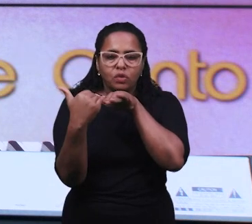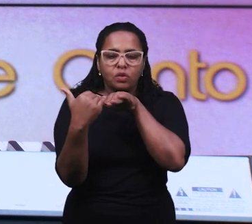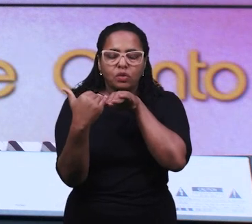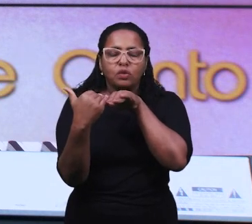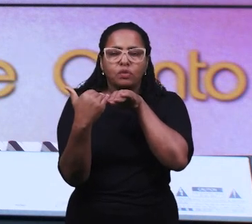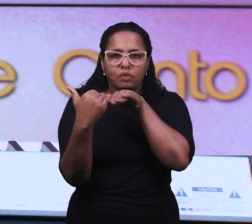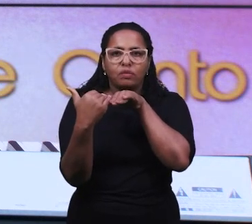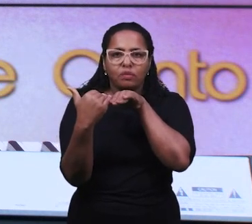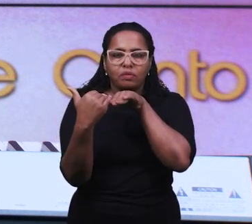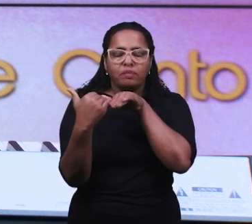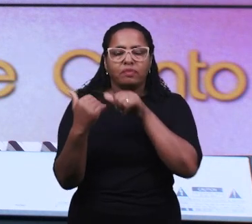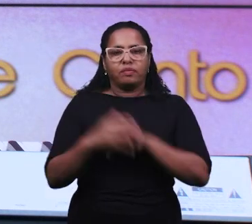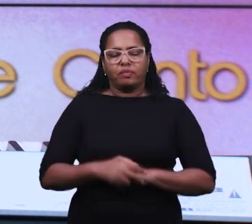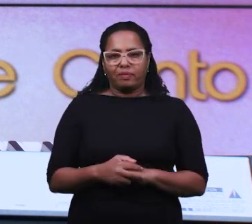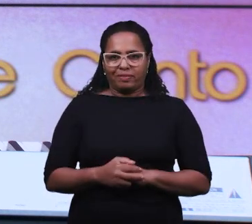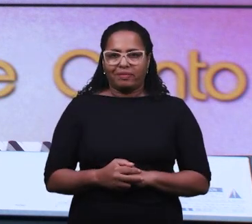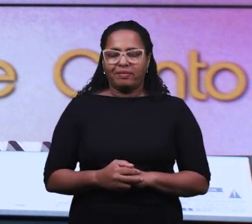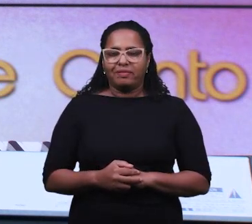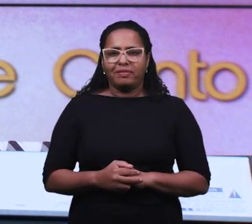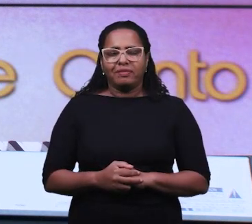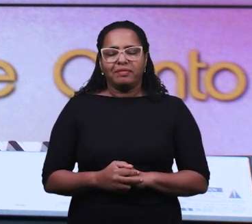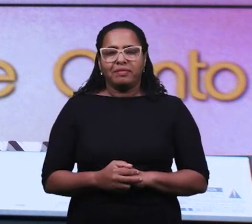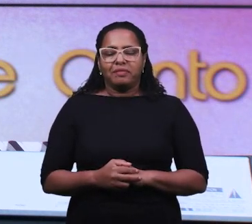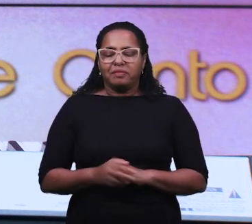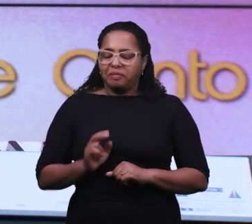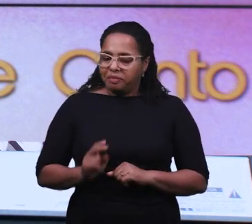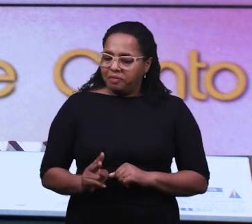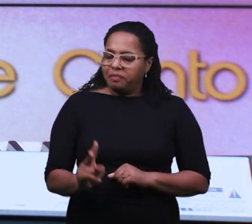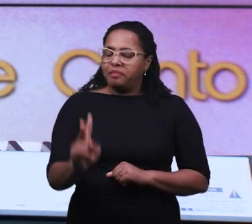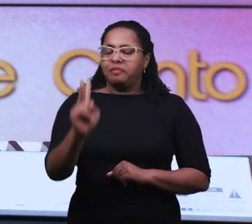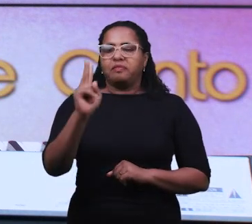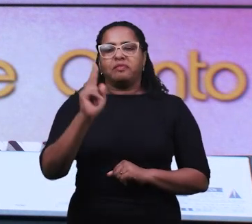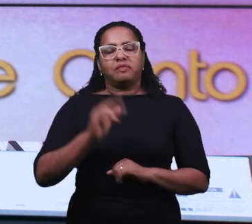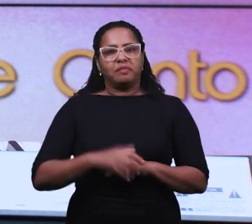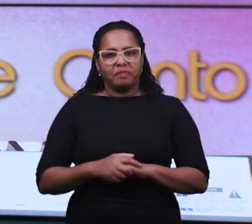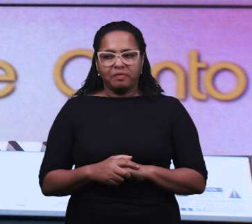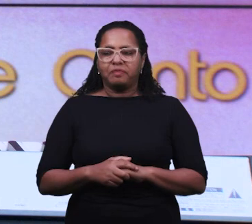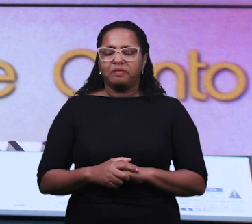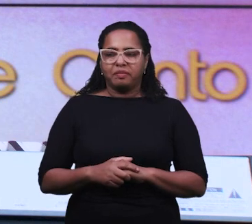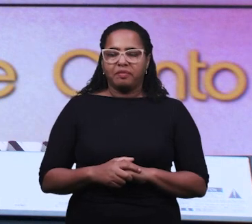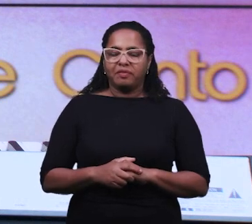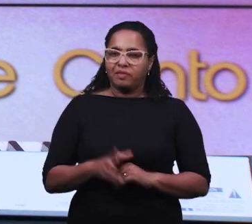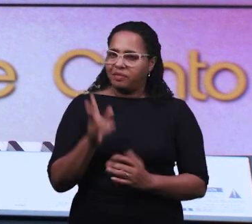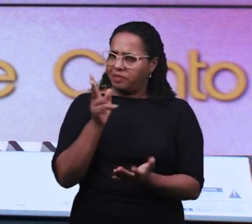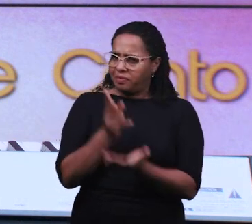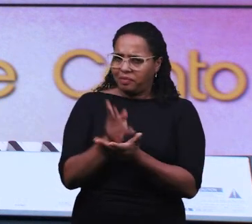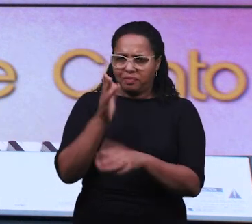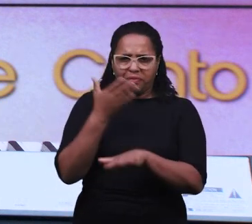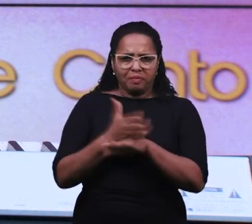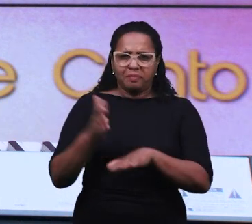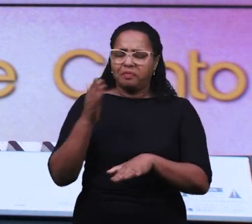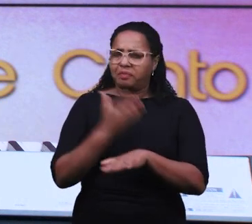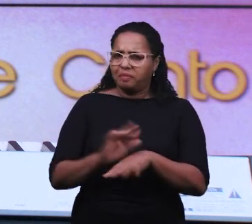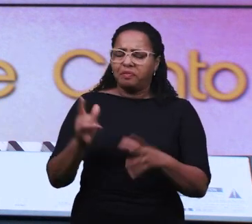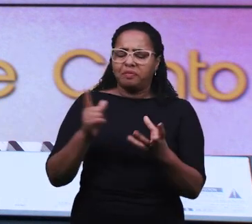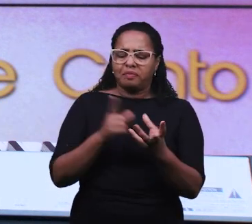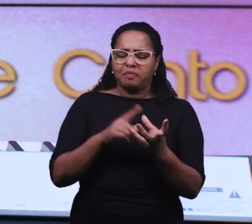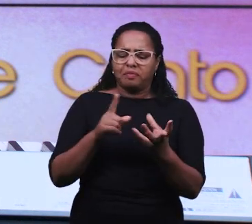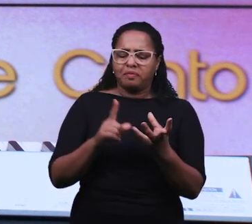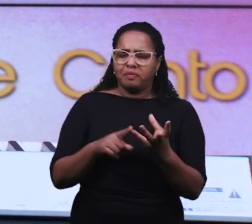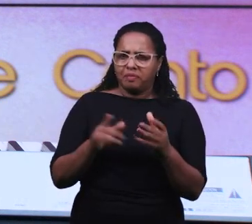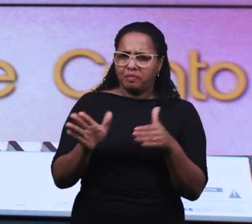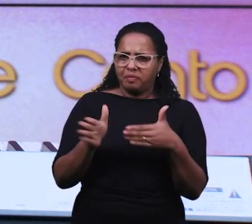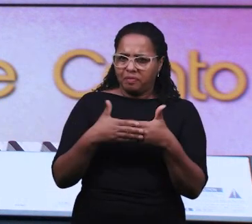aquele som da mesma maneira. Seguimos. Vamos fazer o mesmo exercício com as